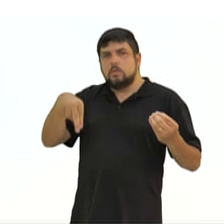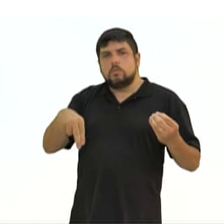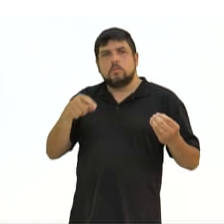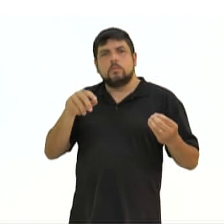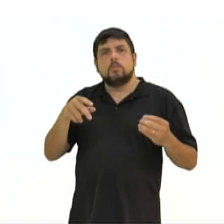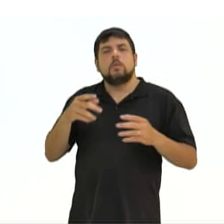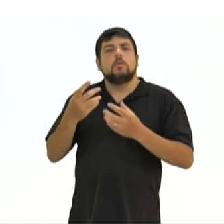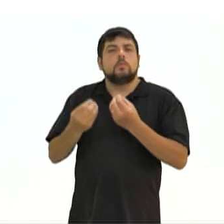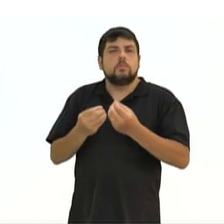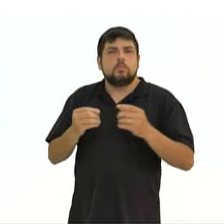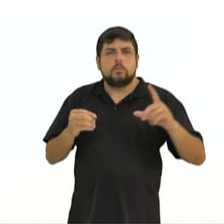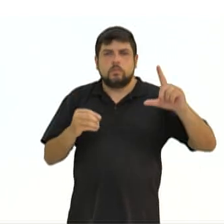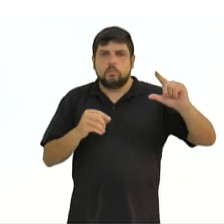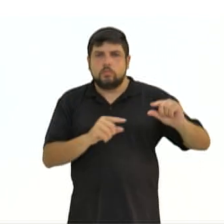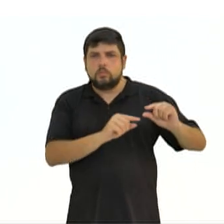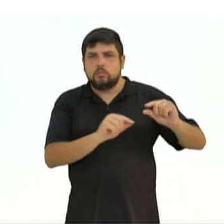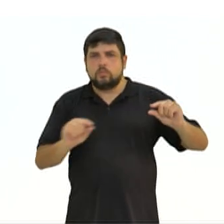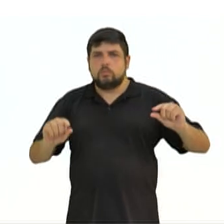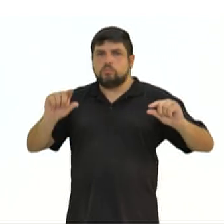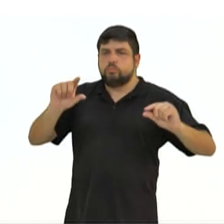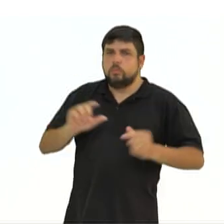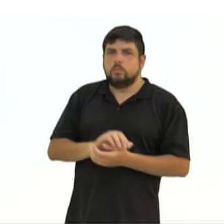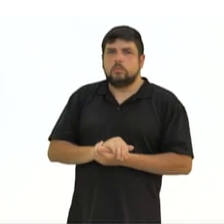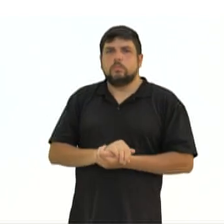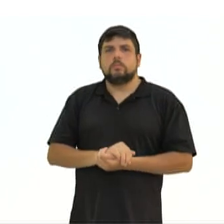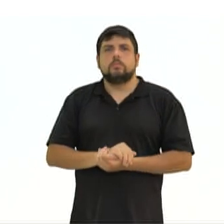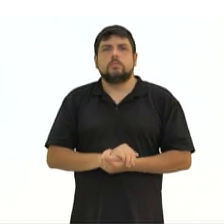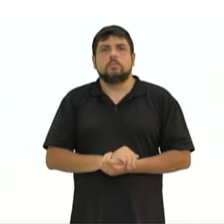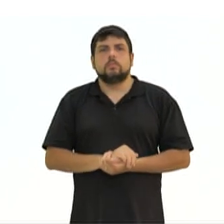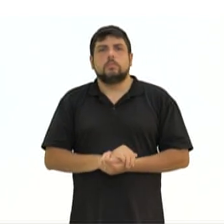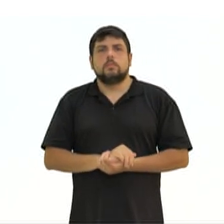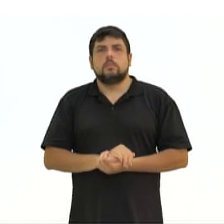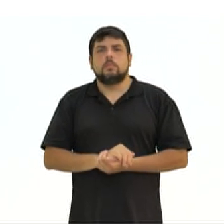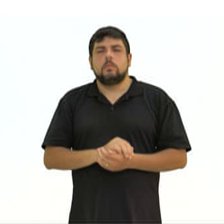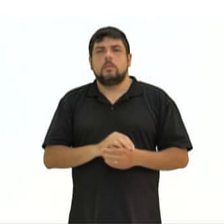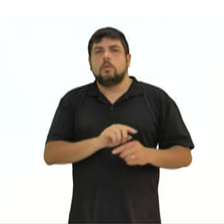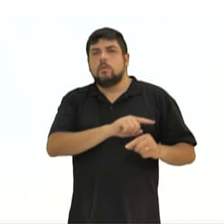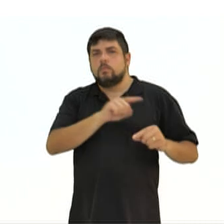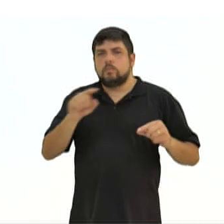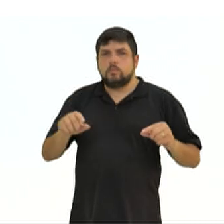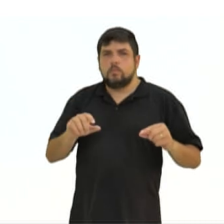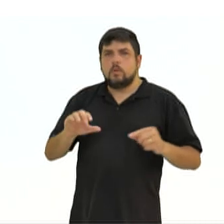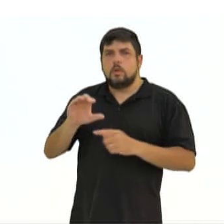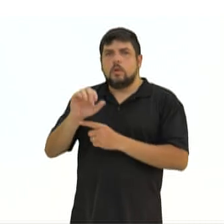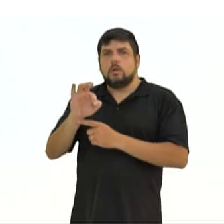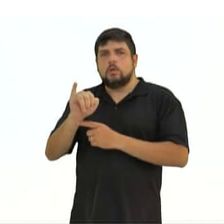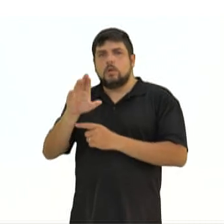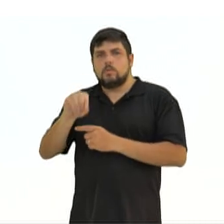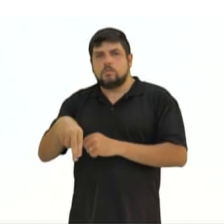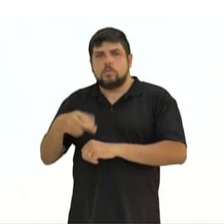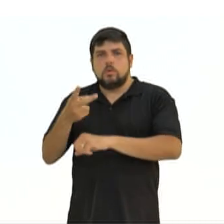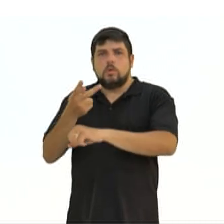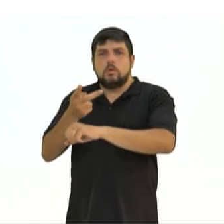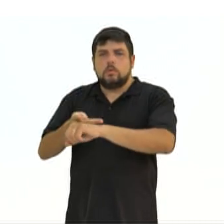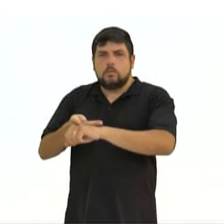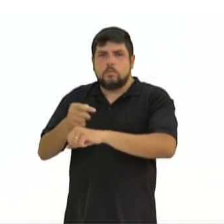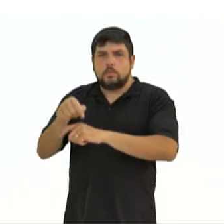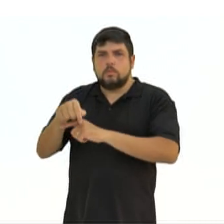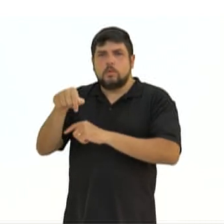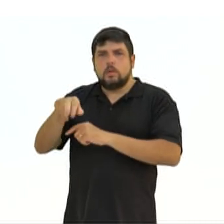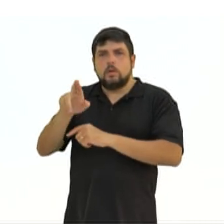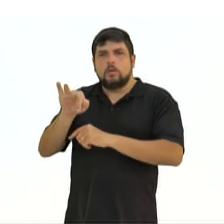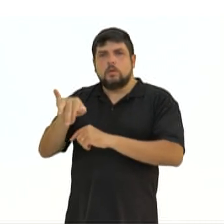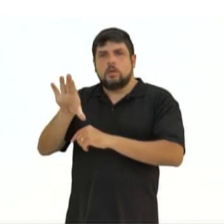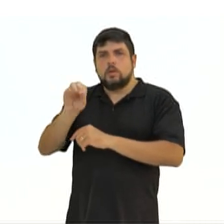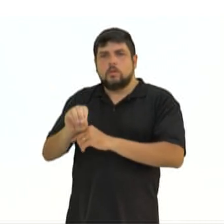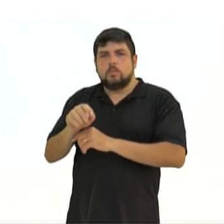redução. Portanto, o cobre é o agente redutor. Por outro lado, os cátions da prata, da solução do nitrato de prata,